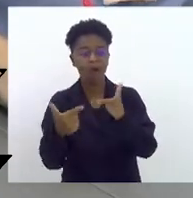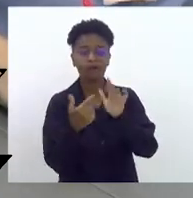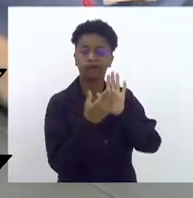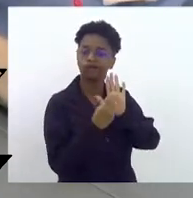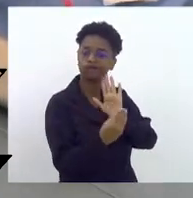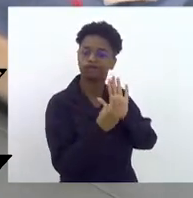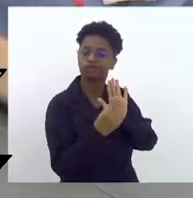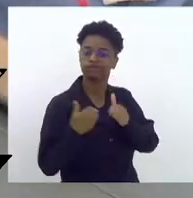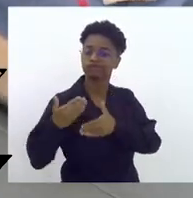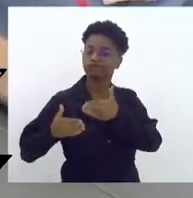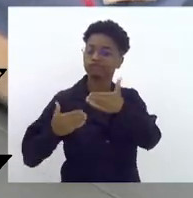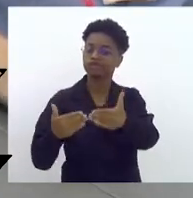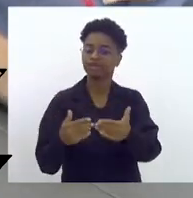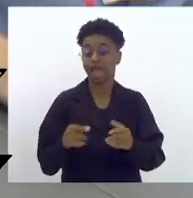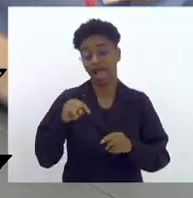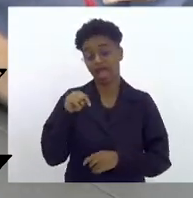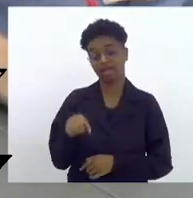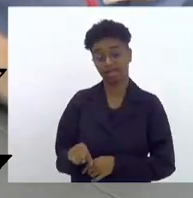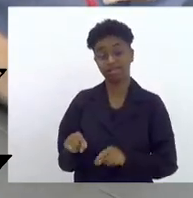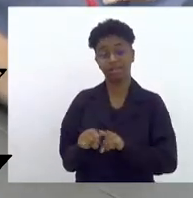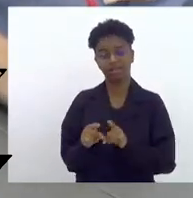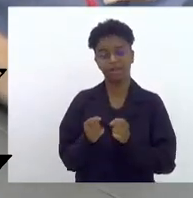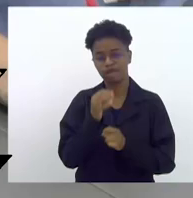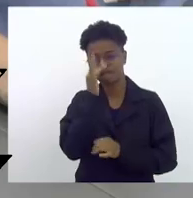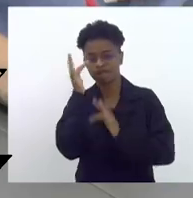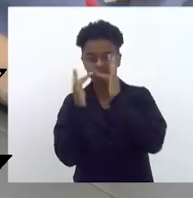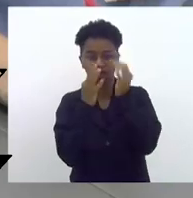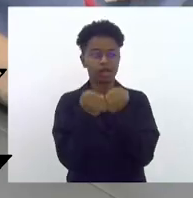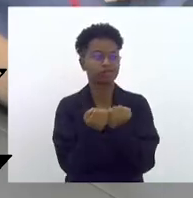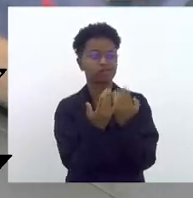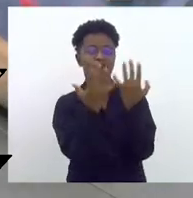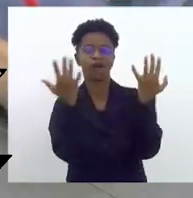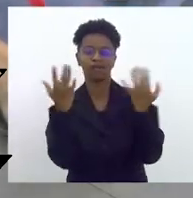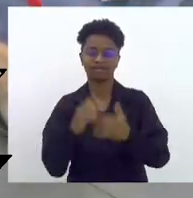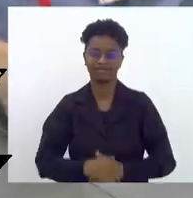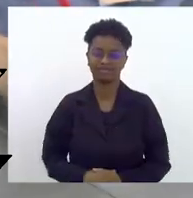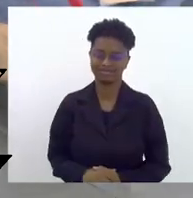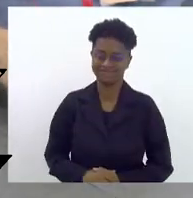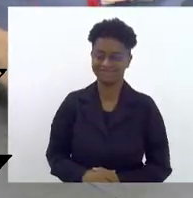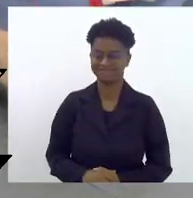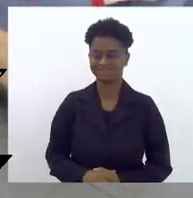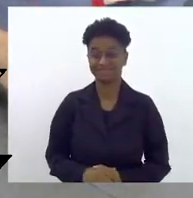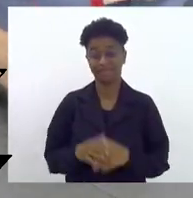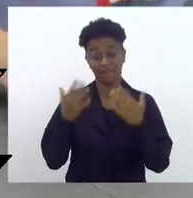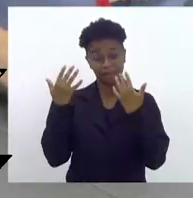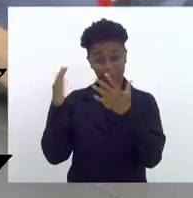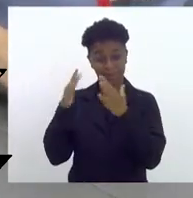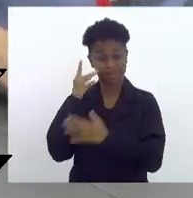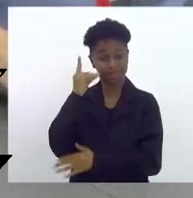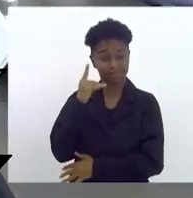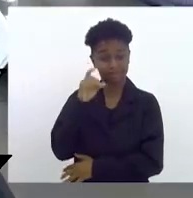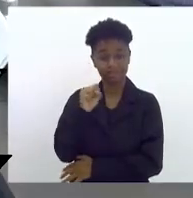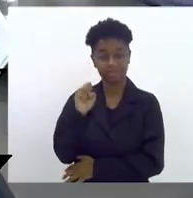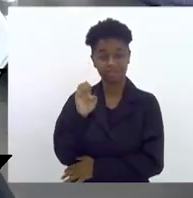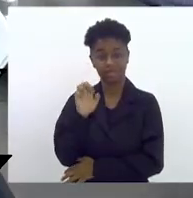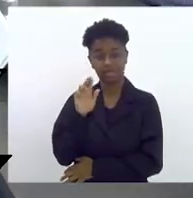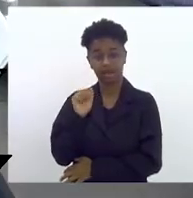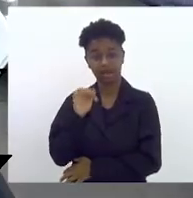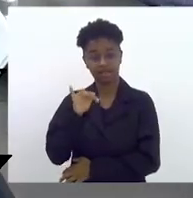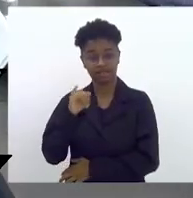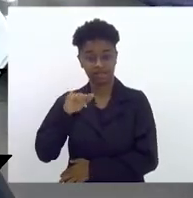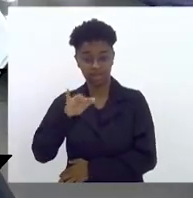estejam aqui e que mil flores floresçam parabenizar o deputado Serafim pela velocidade